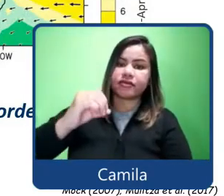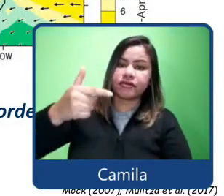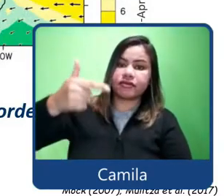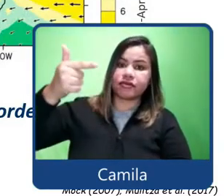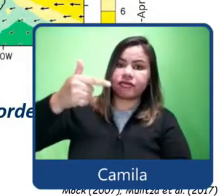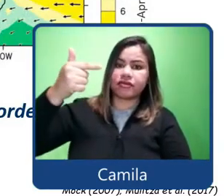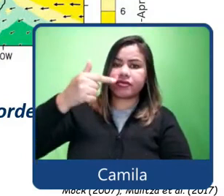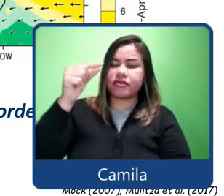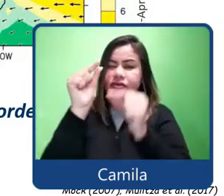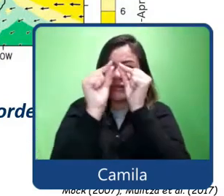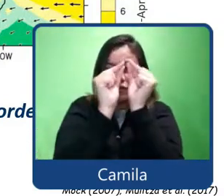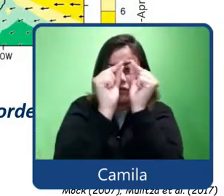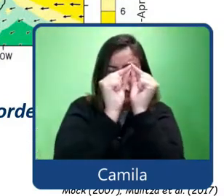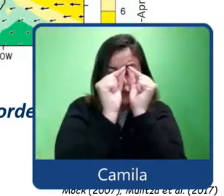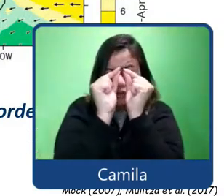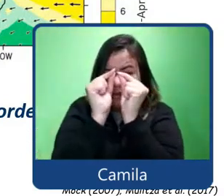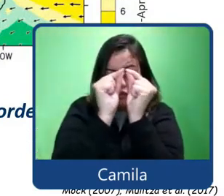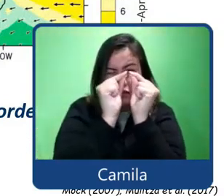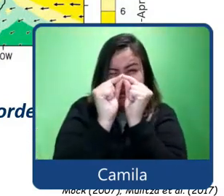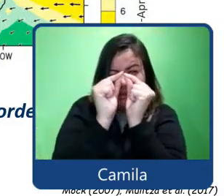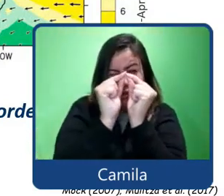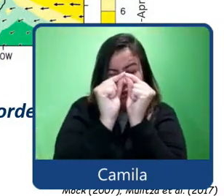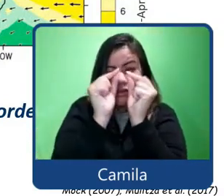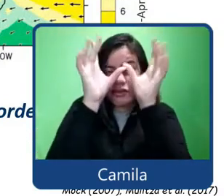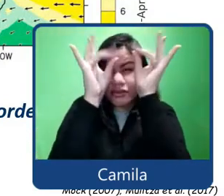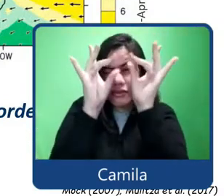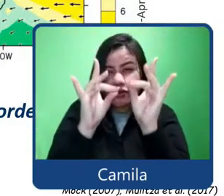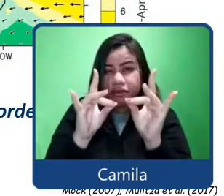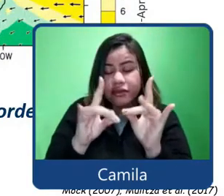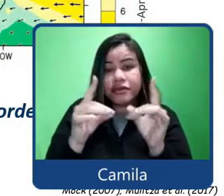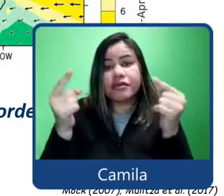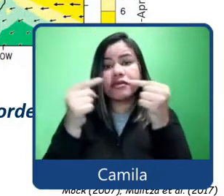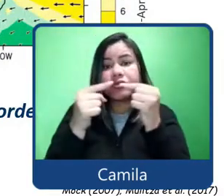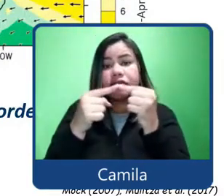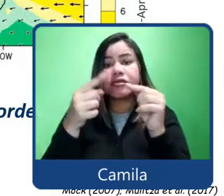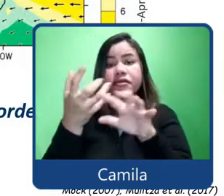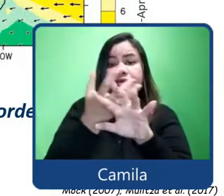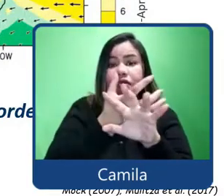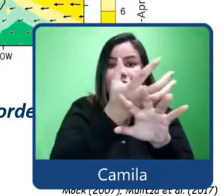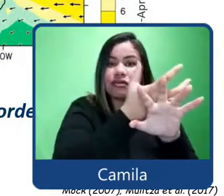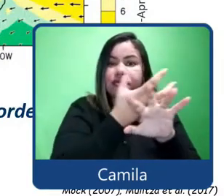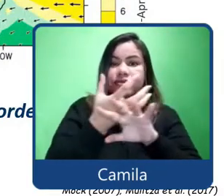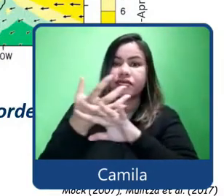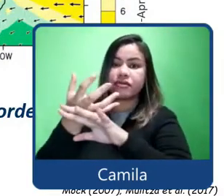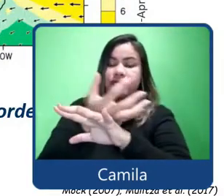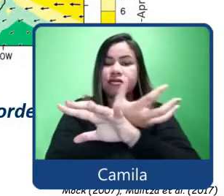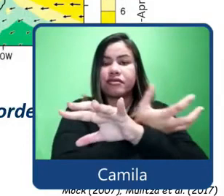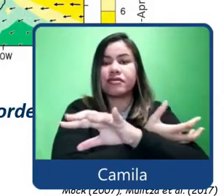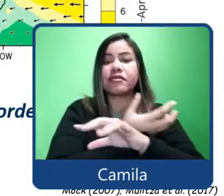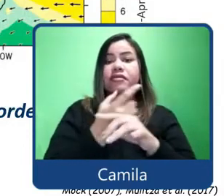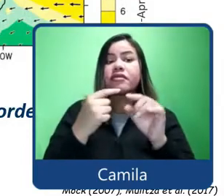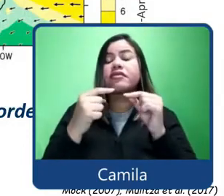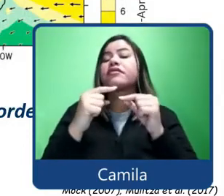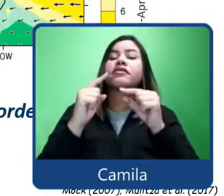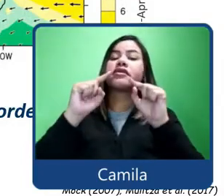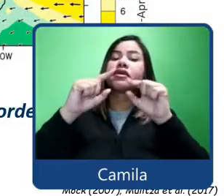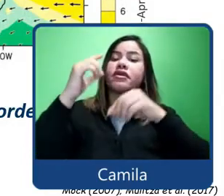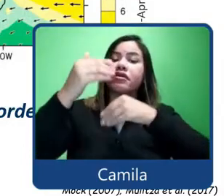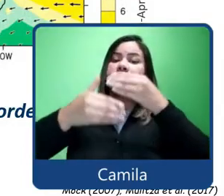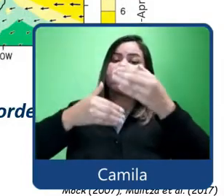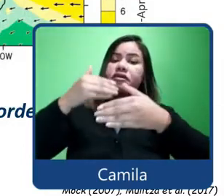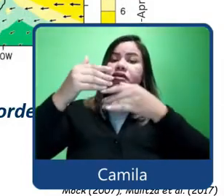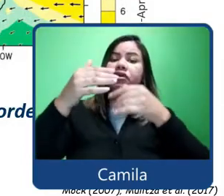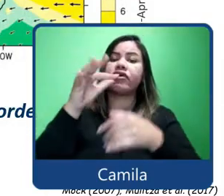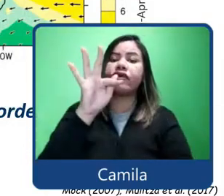específicas produzidas pela vegetação continental. E essas moléculas nos dizem a respeito do ciclo fotossintético feito pela vegetação